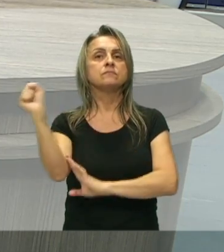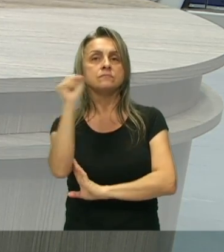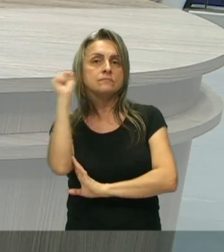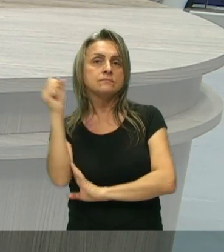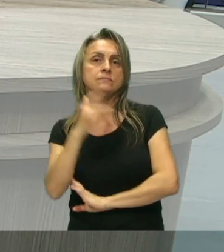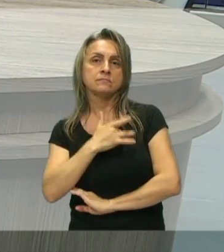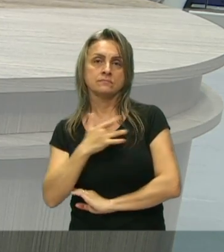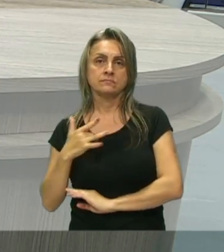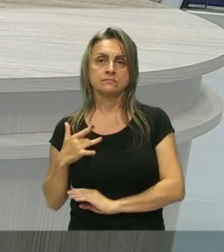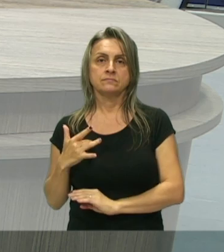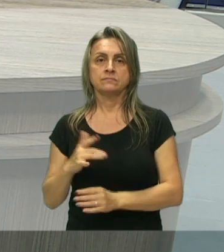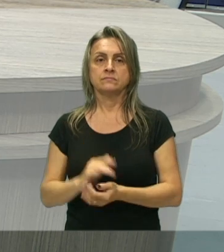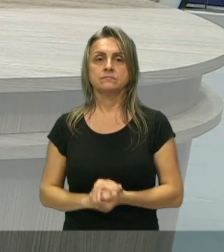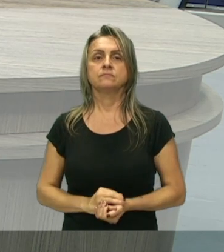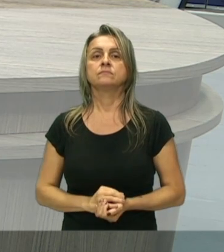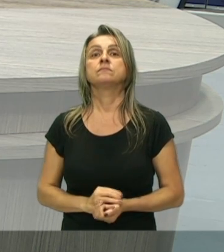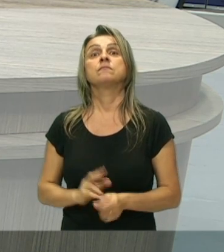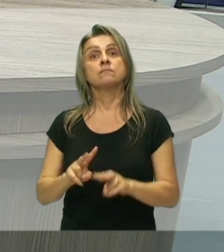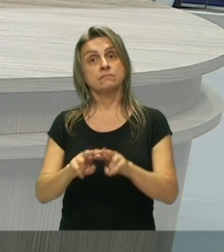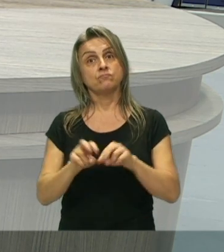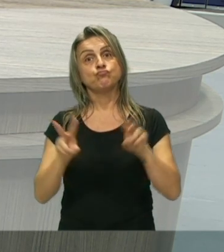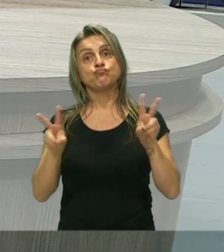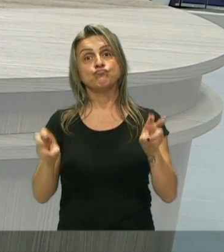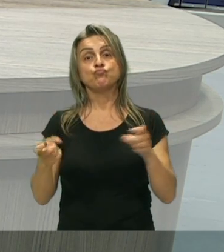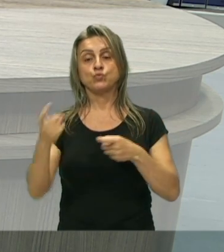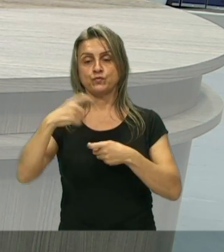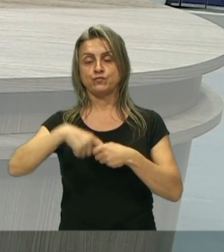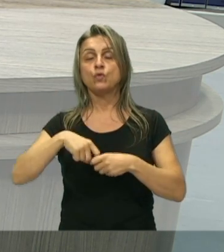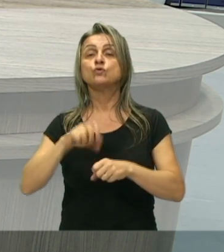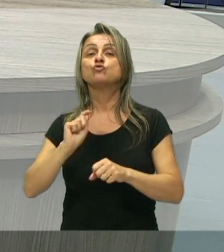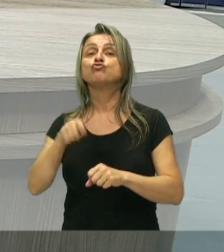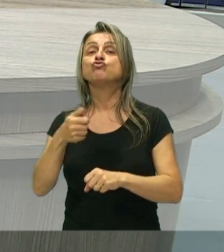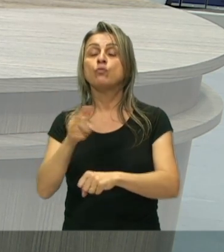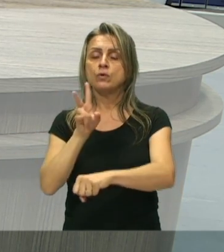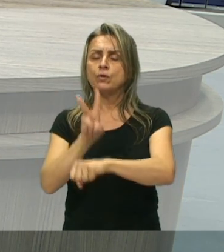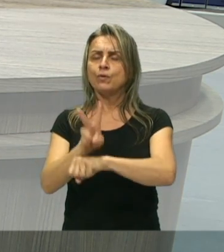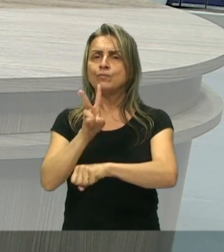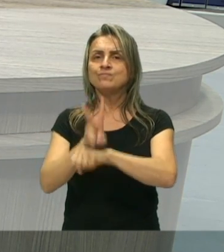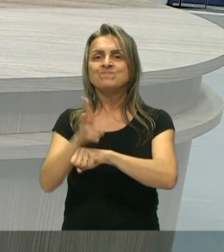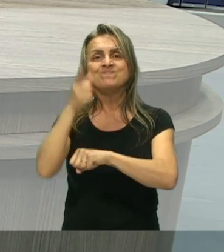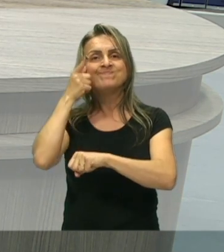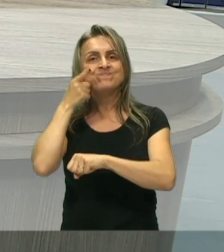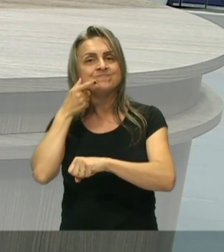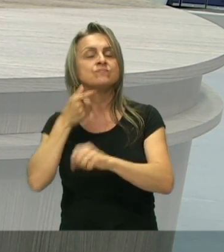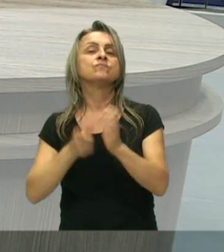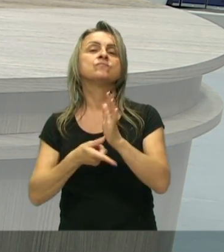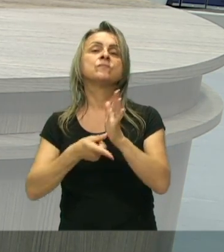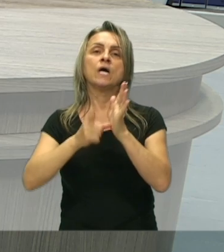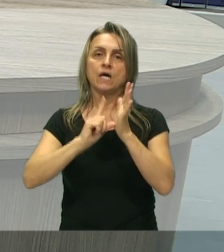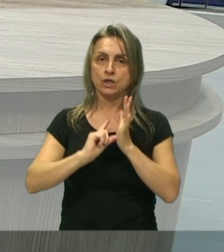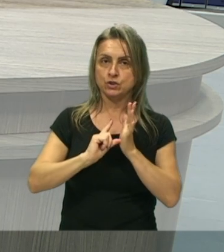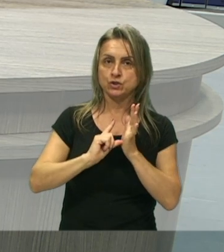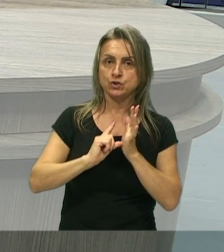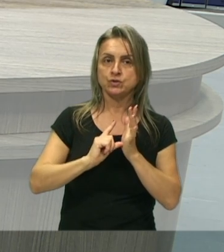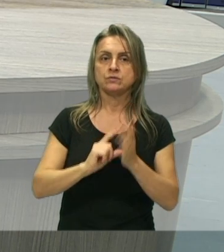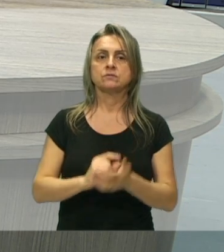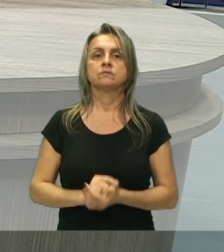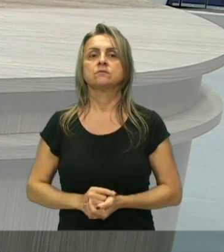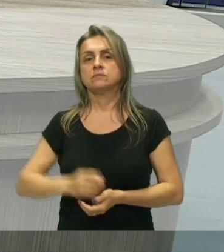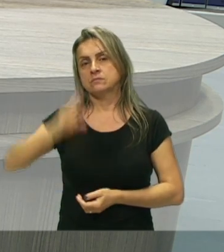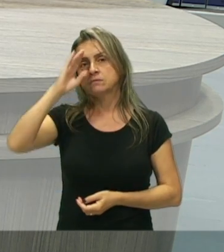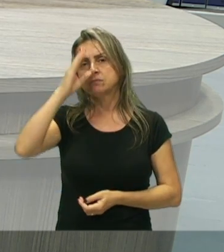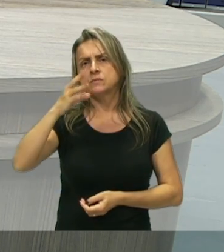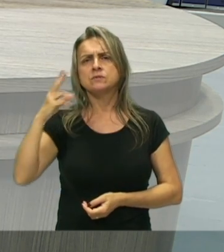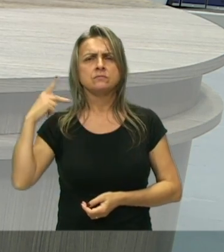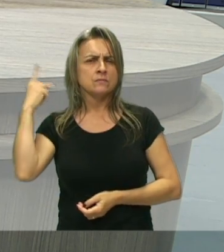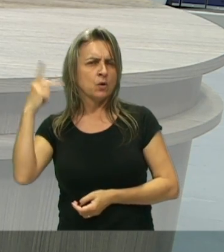daí à questão da prevenção, né? E uma das principais políticas aqui que eu estava vendo aqui, pelo Plano